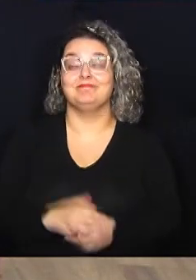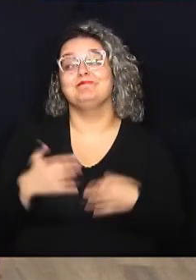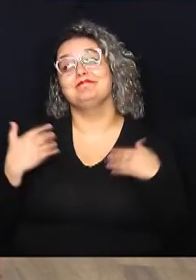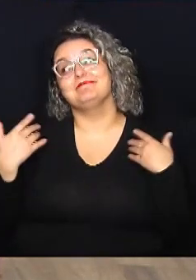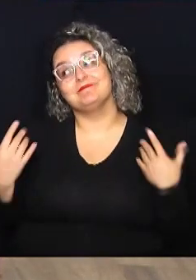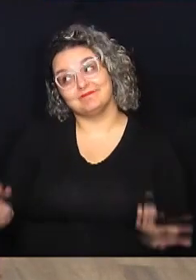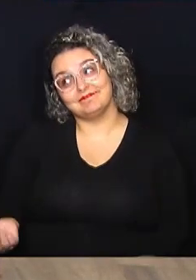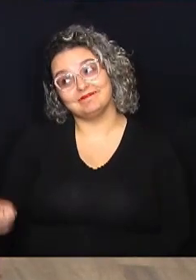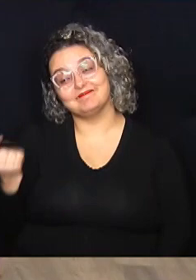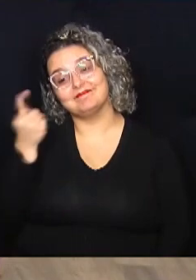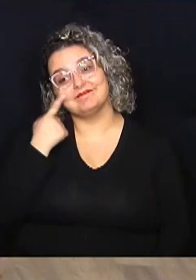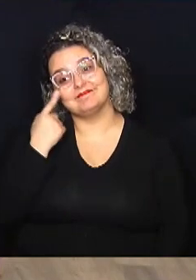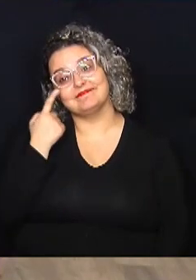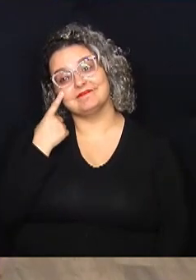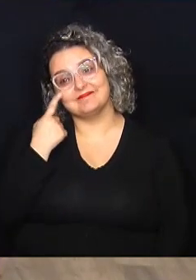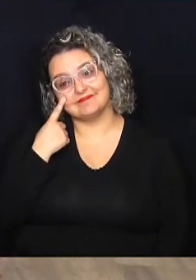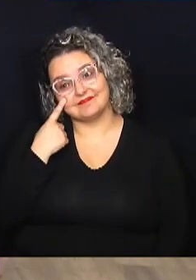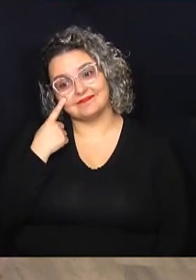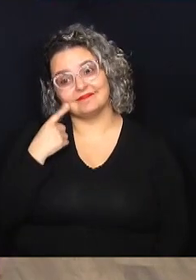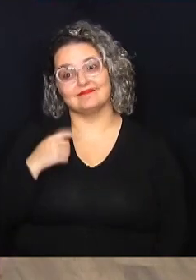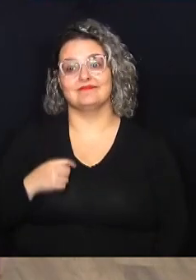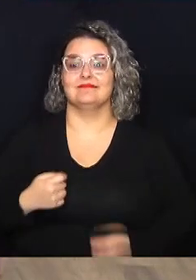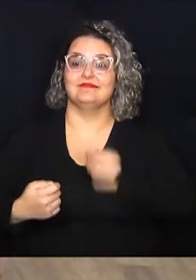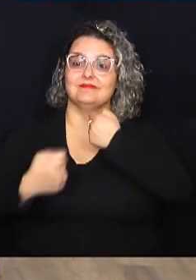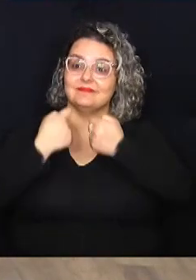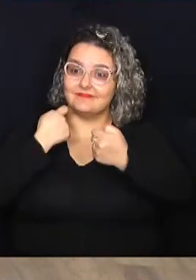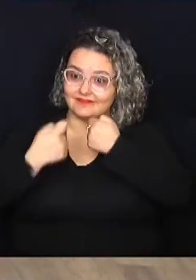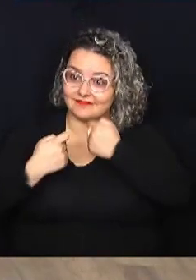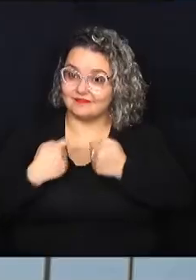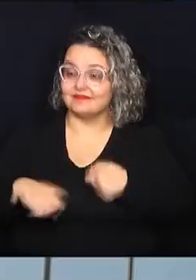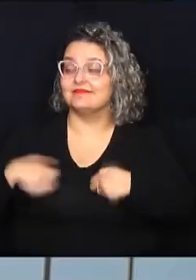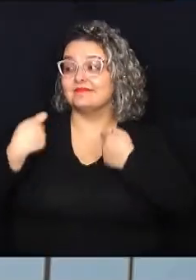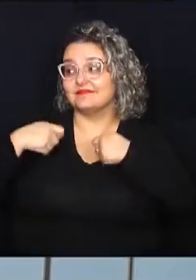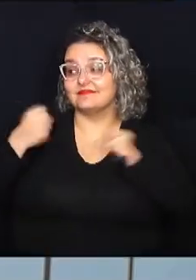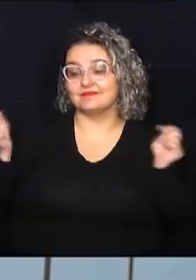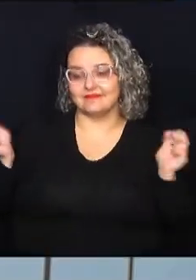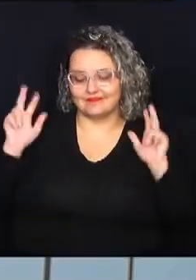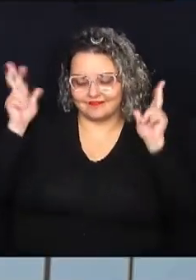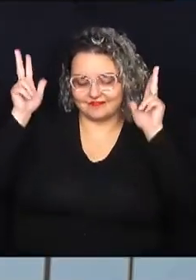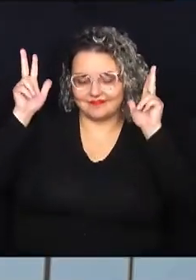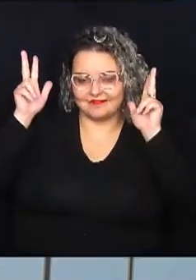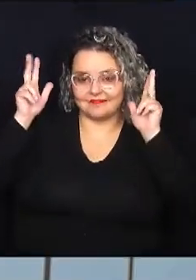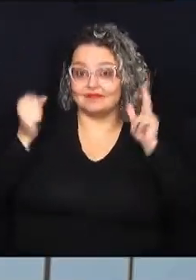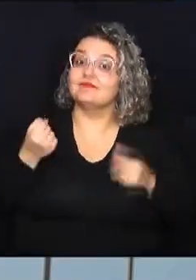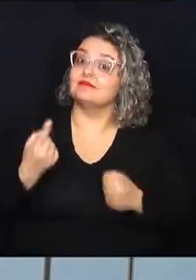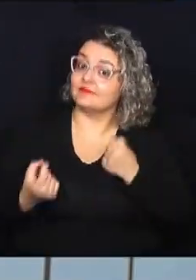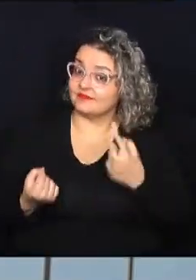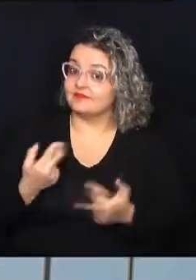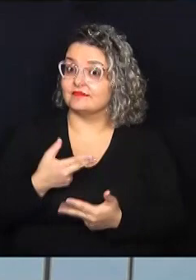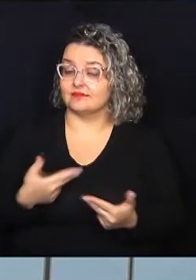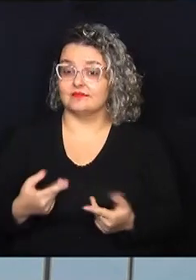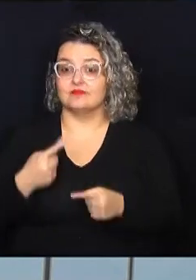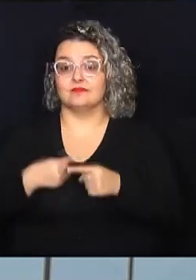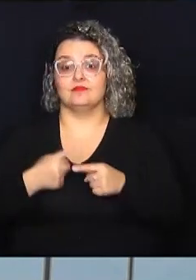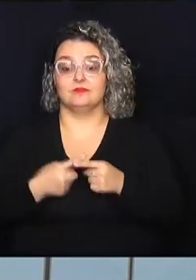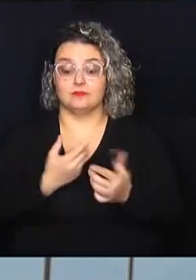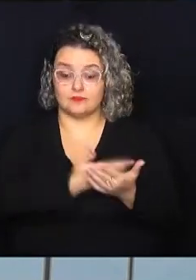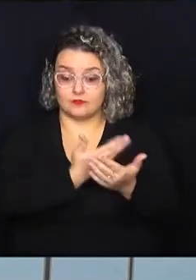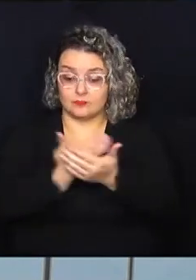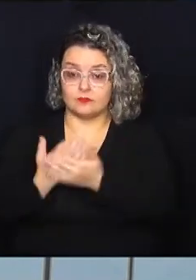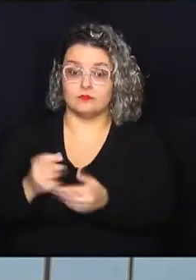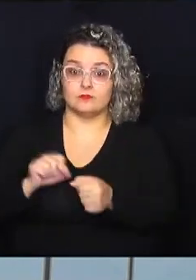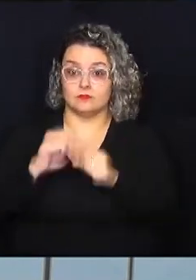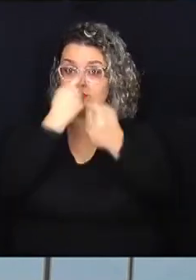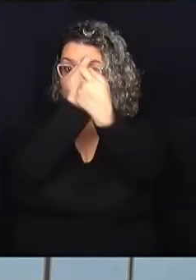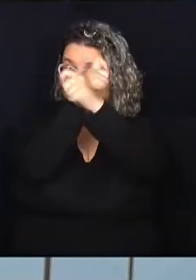de acordo com essa reportagem a gente precisa Estar atento algumas coisas porque um estudo realizado na